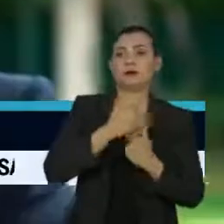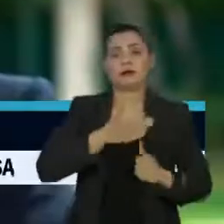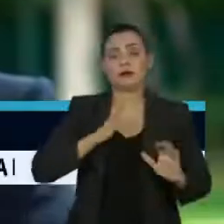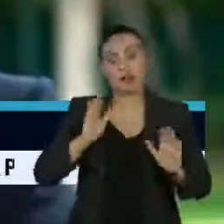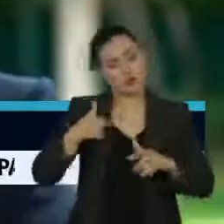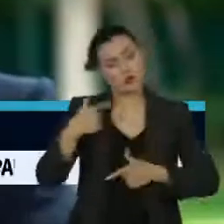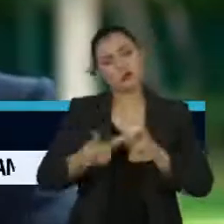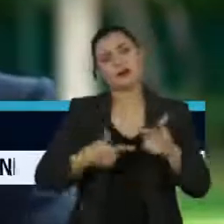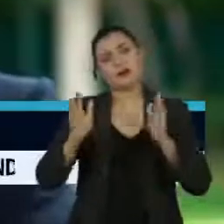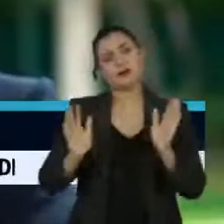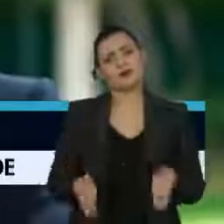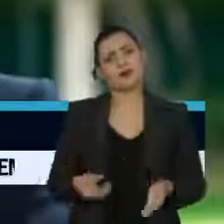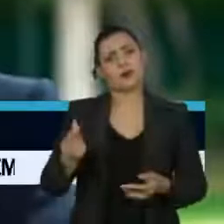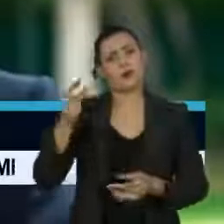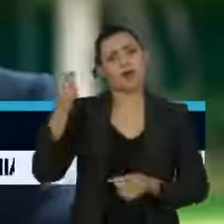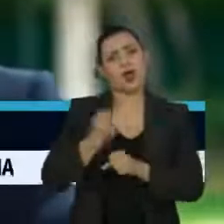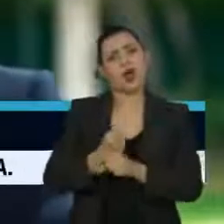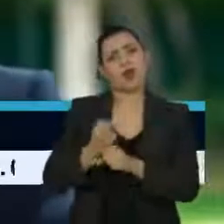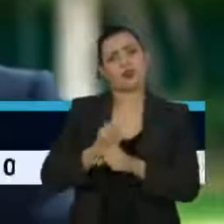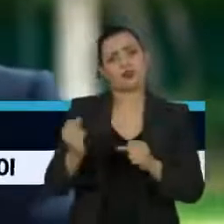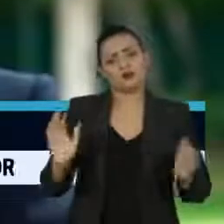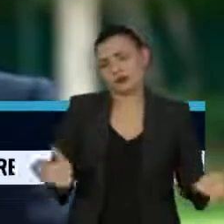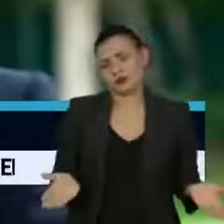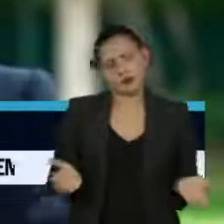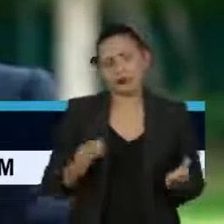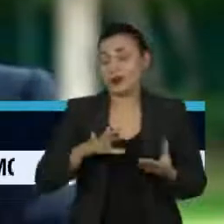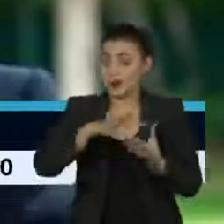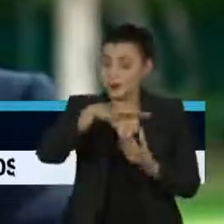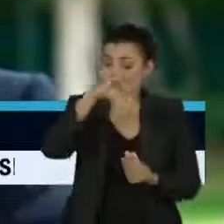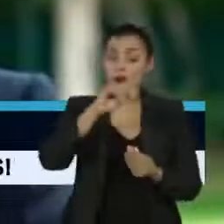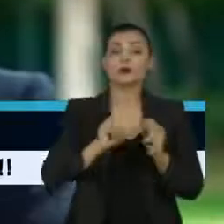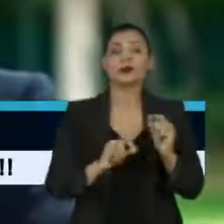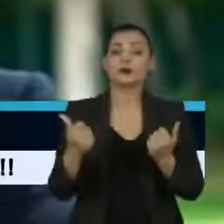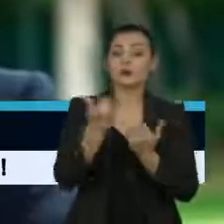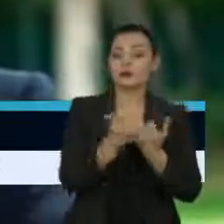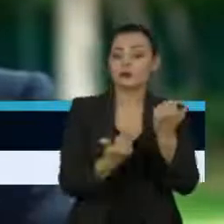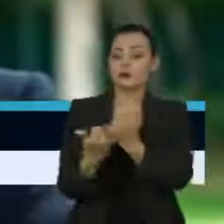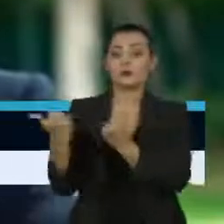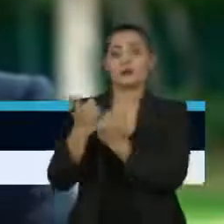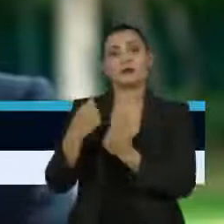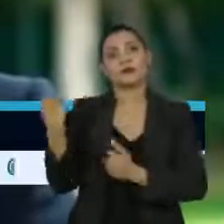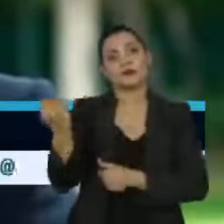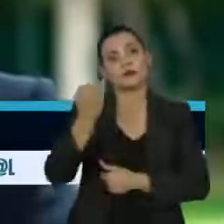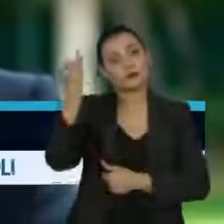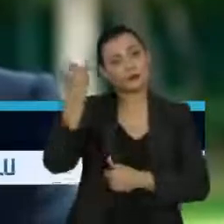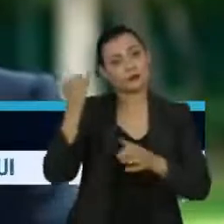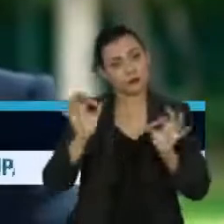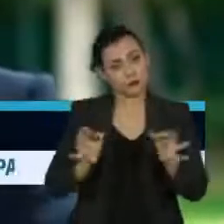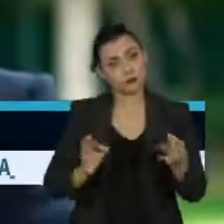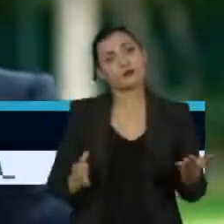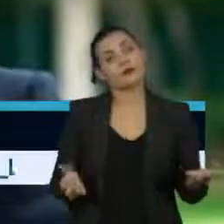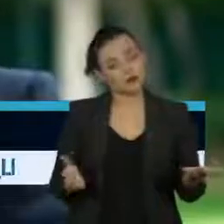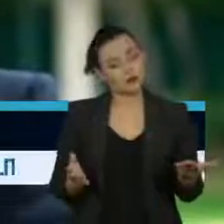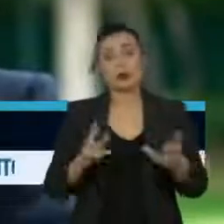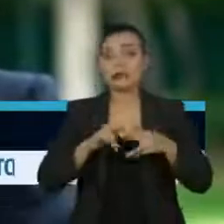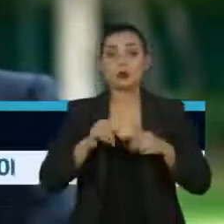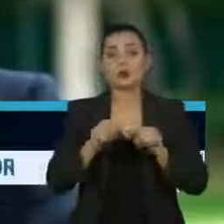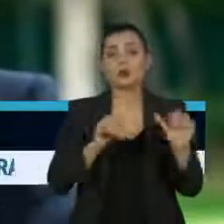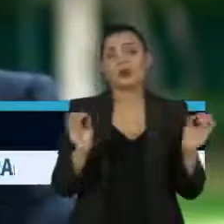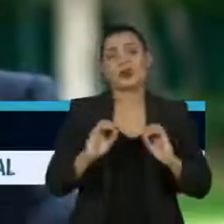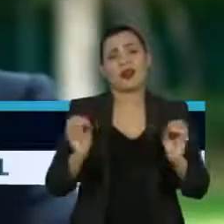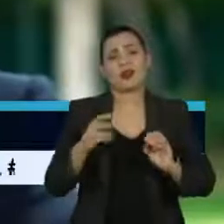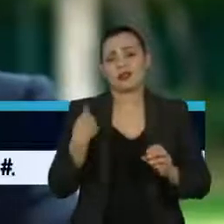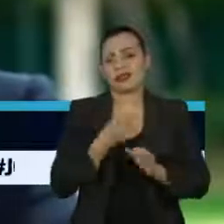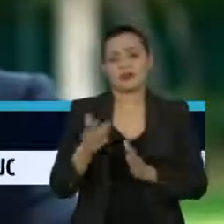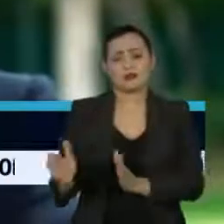na Câmara há muitos anos e que na democracia a alternância de poder era muito importante. Então, não muda nada no